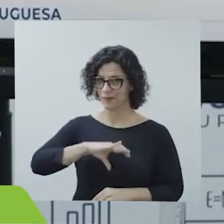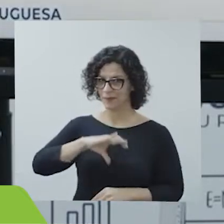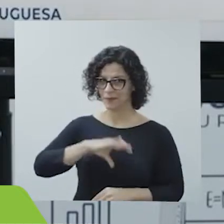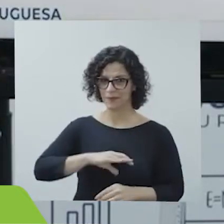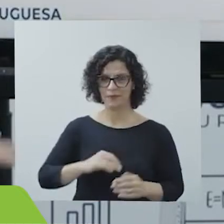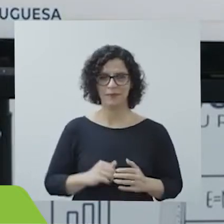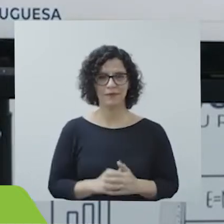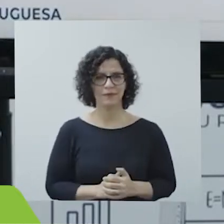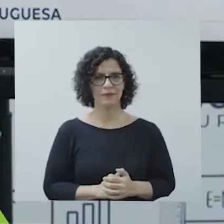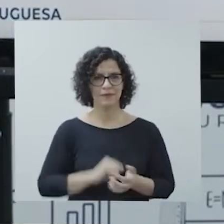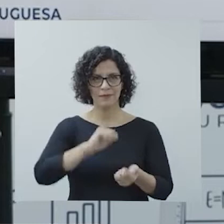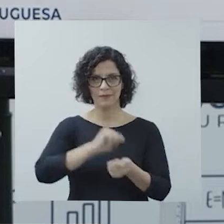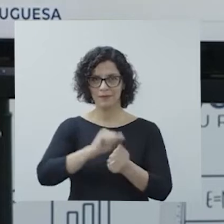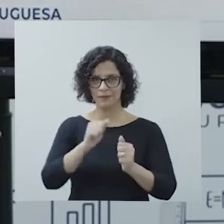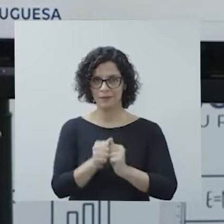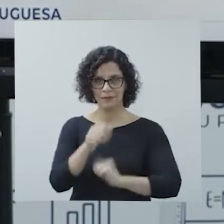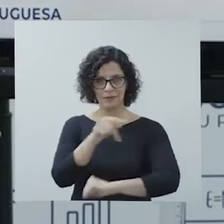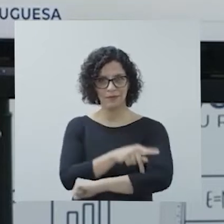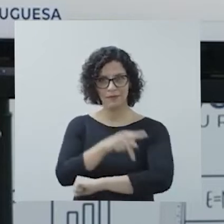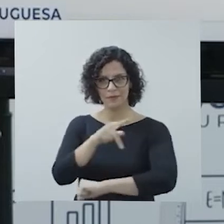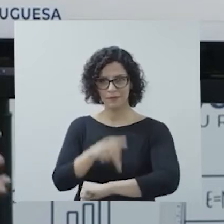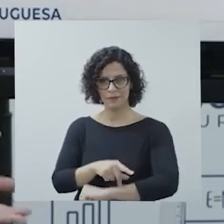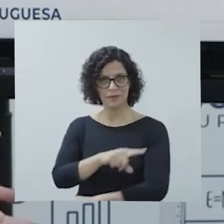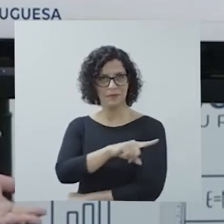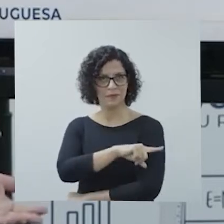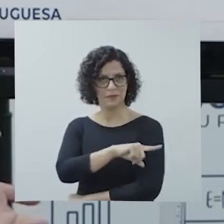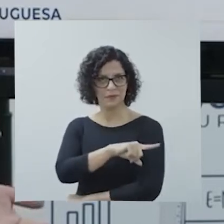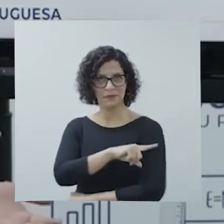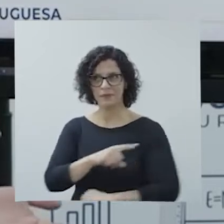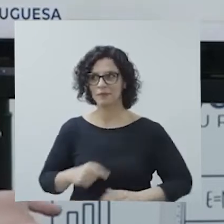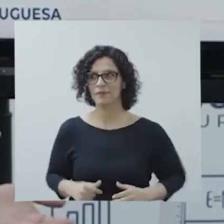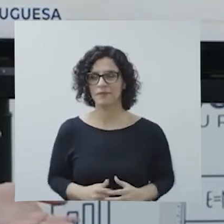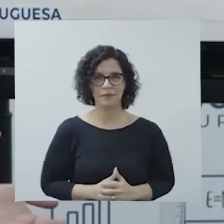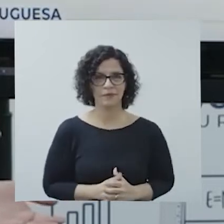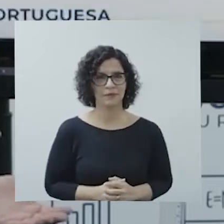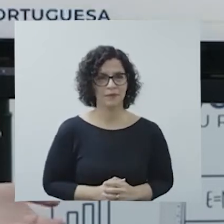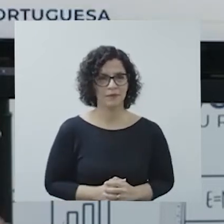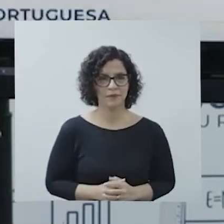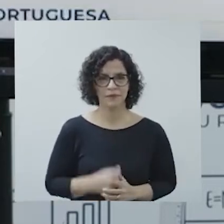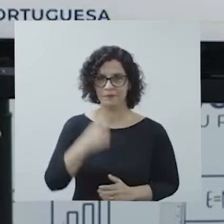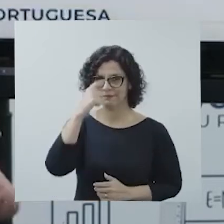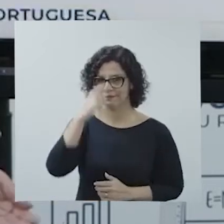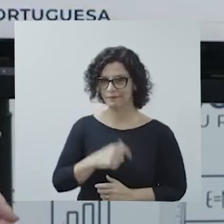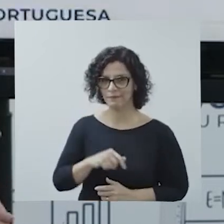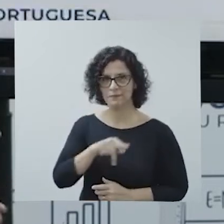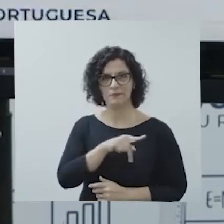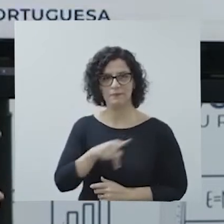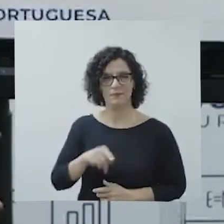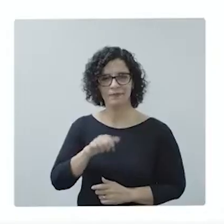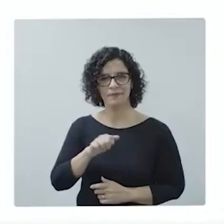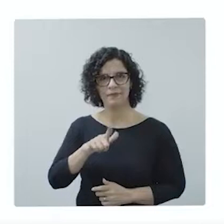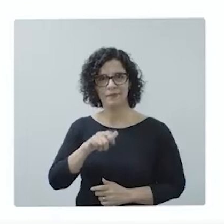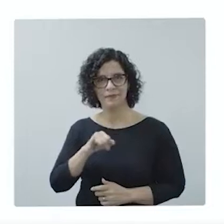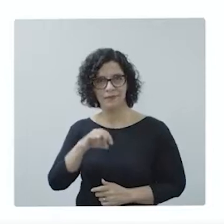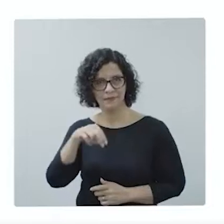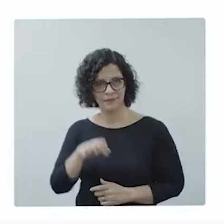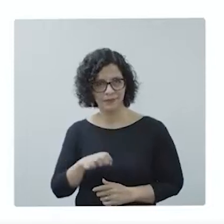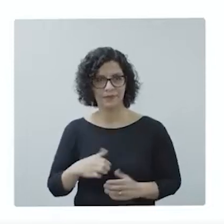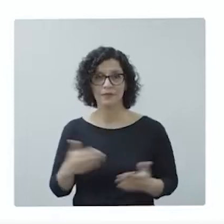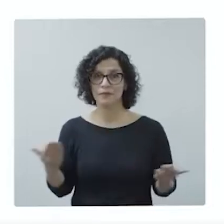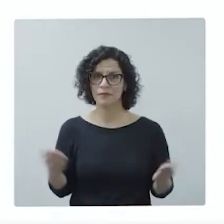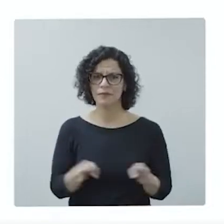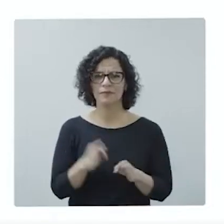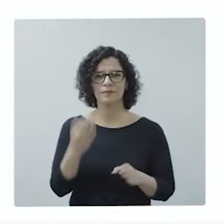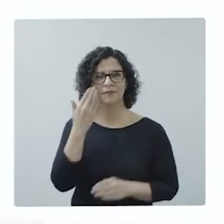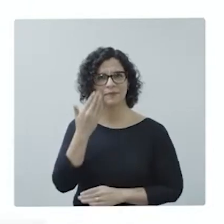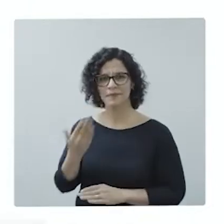Portuguesa, Adequação Pedagógica, primeiro ano. Eu sou a professora Elaine. E